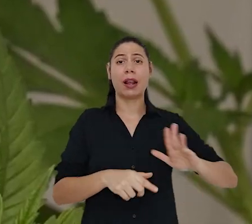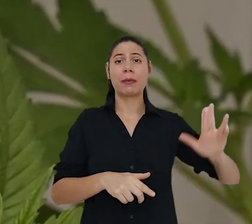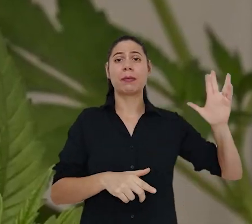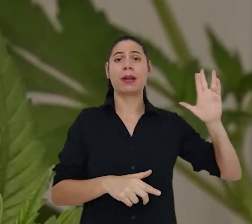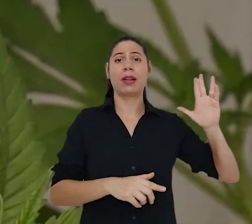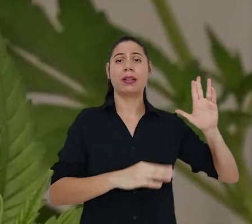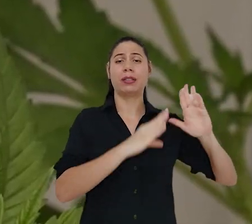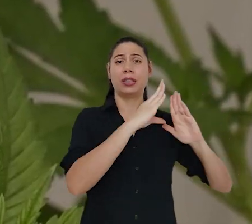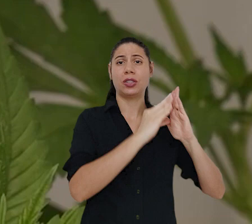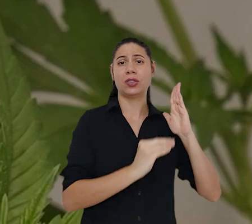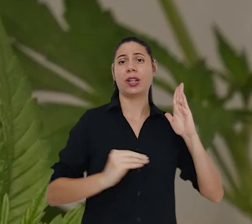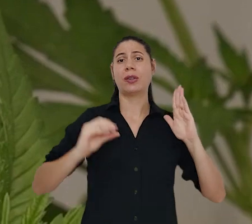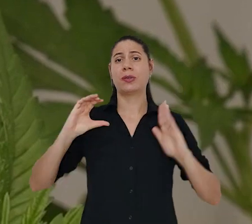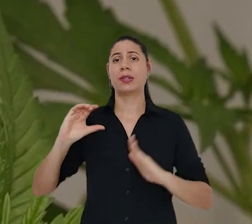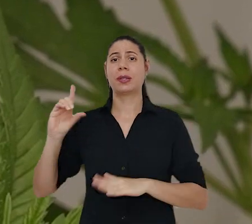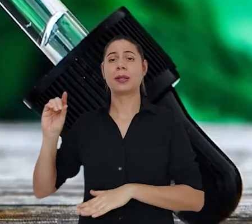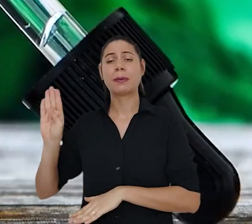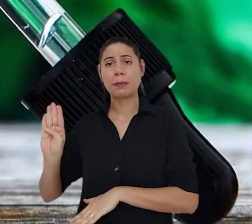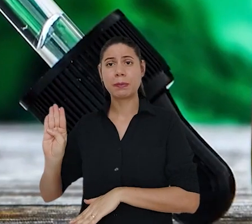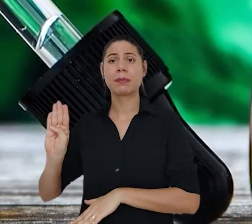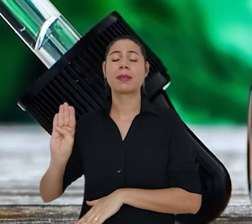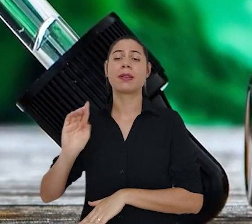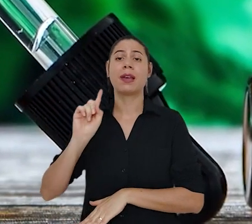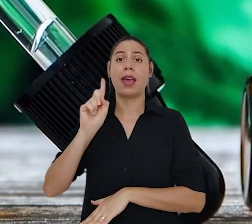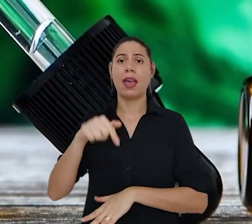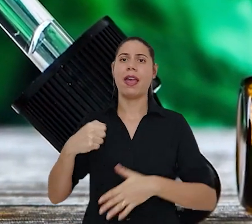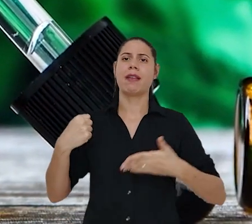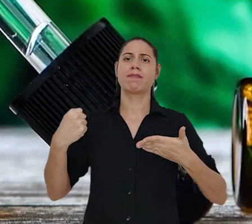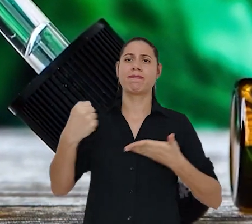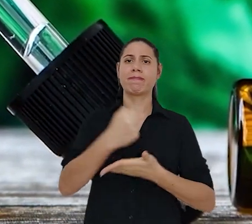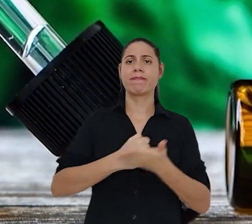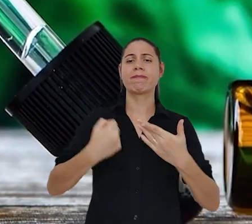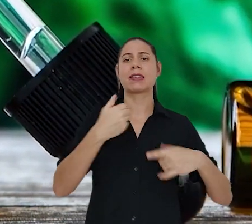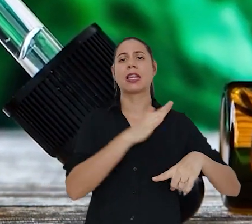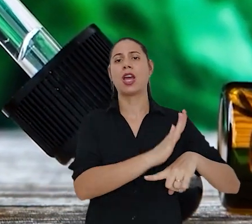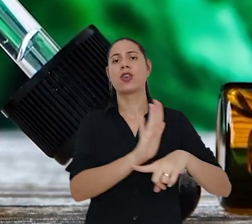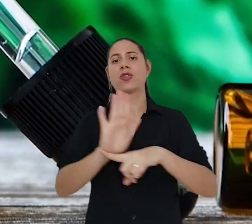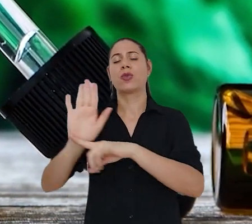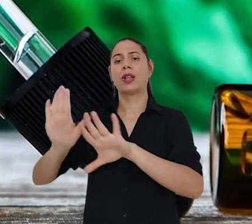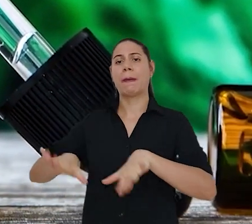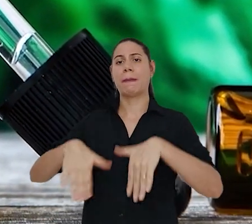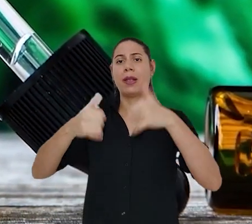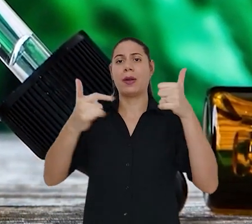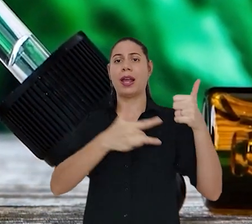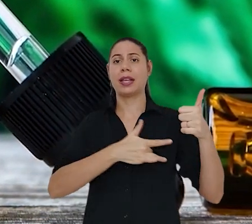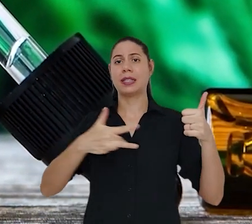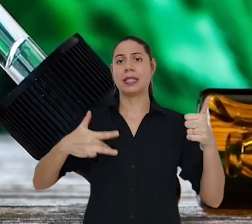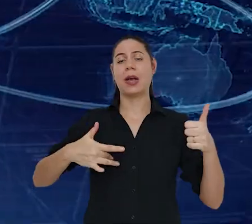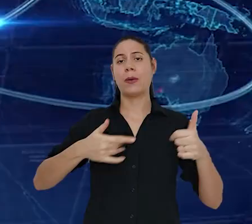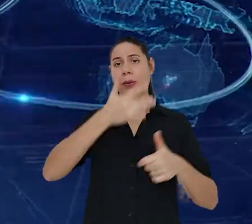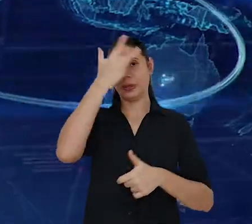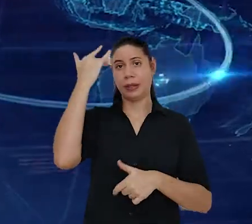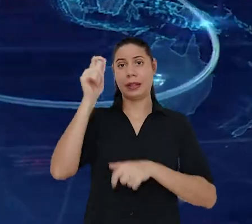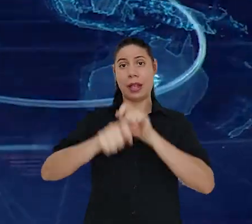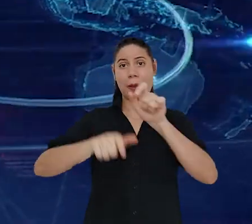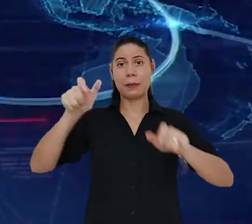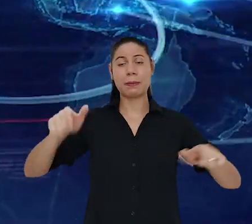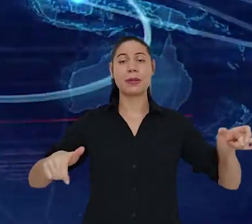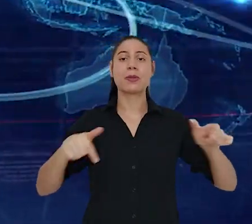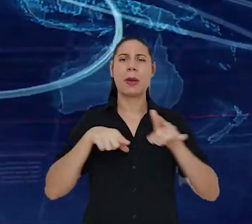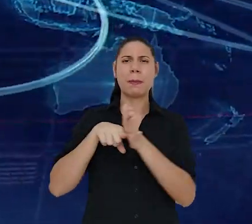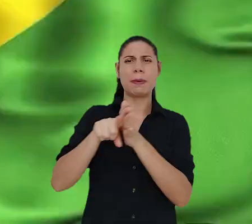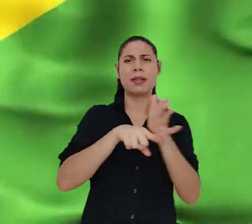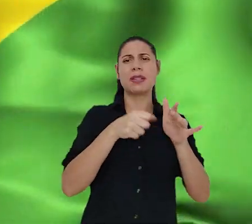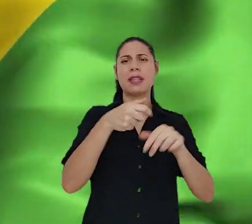extraído o canabidiol ou CBD, tem sido fundamental para melhorar a saúde de muitas pessoas. Estudos em